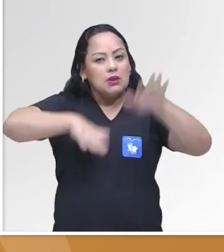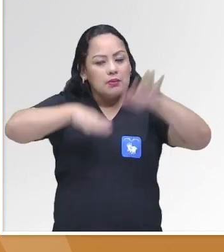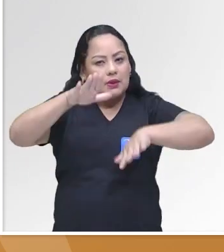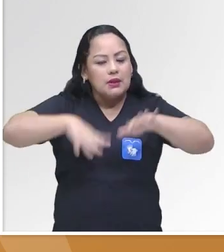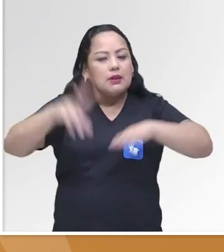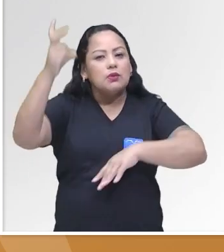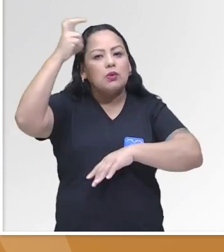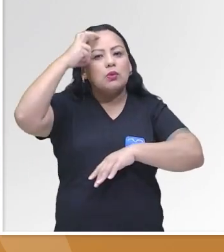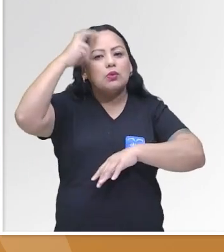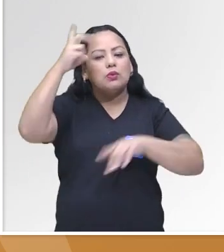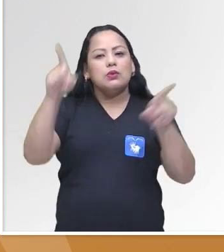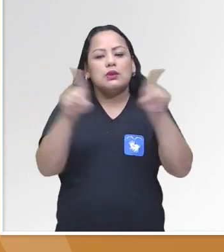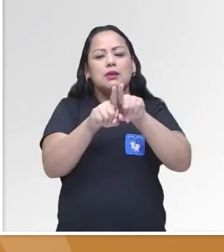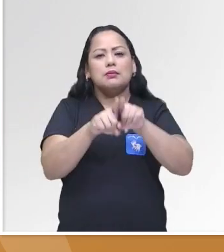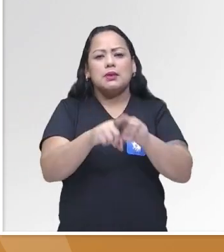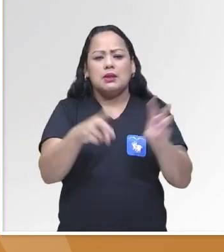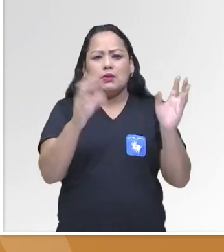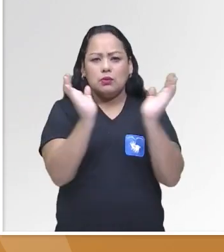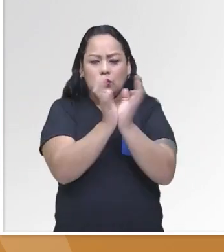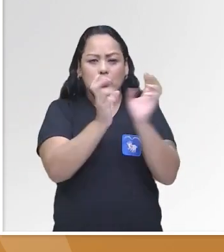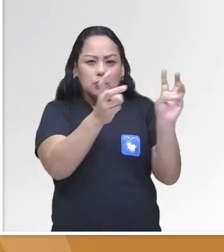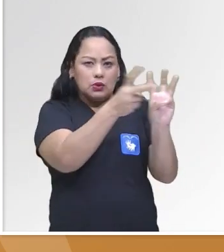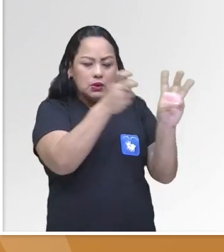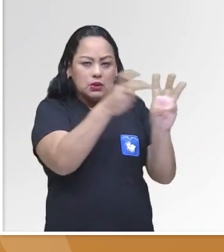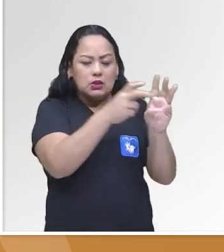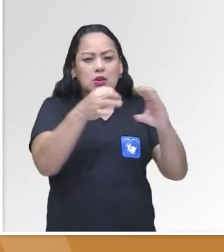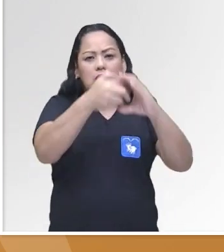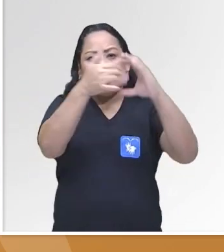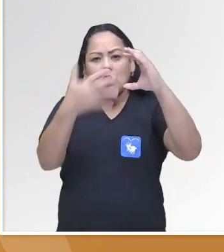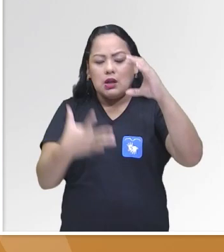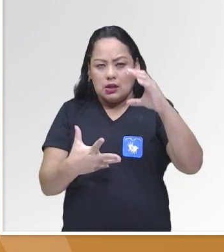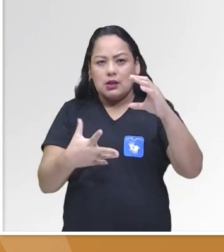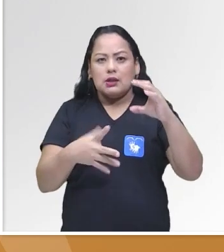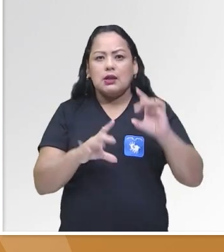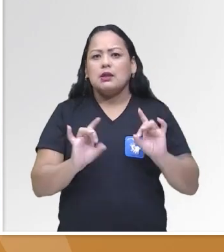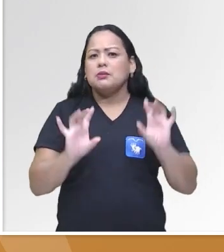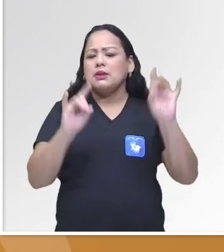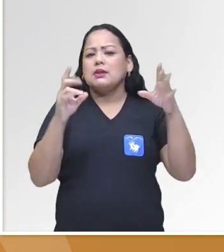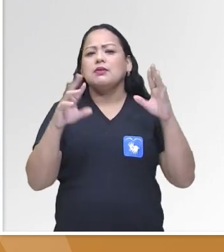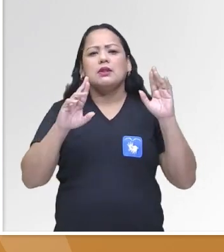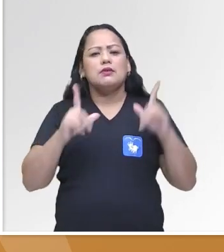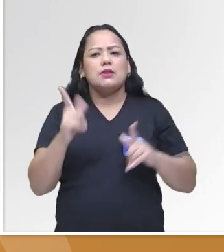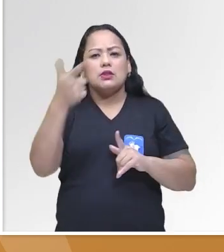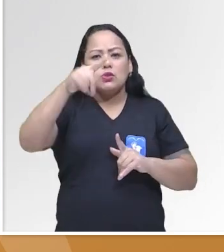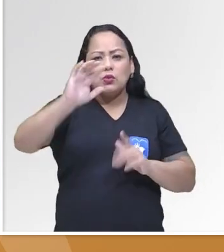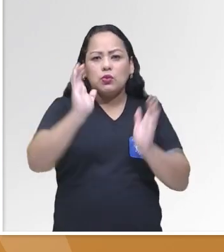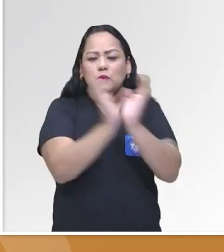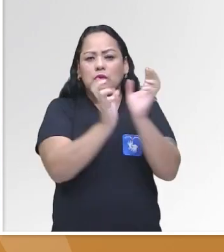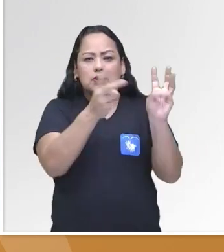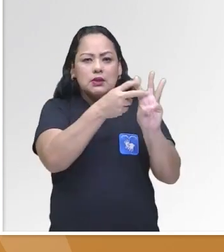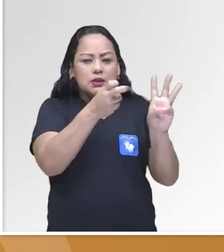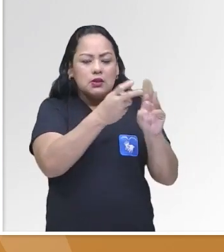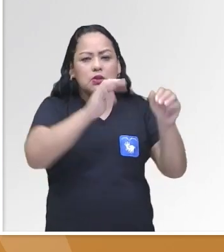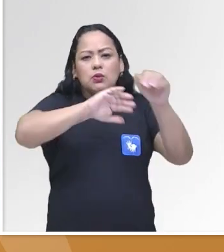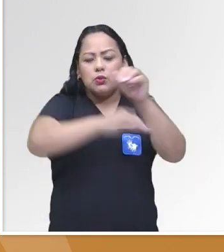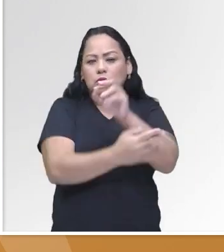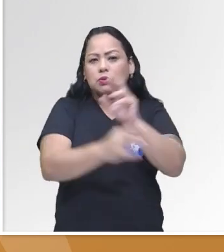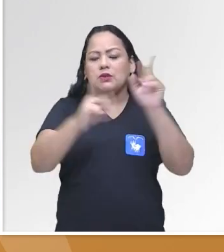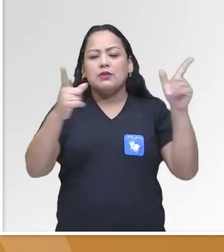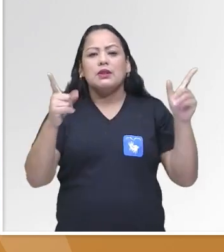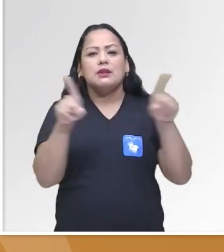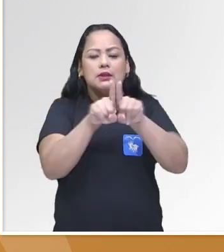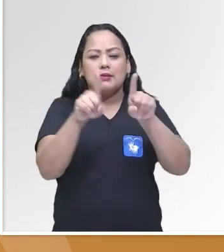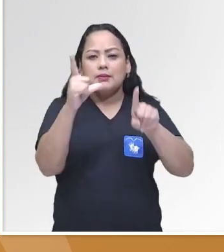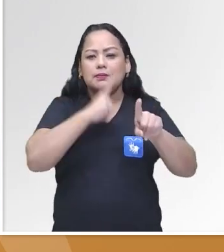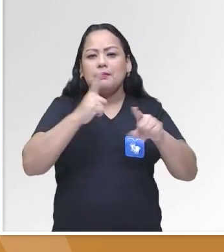sua cultura, da sua tribo, ele tem características específicas. Olha aí, possuem hábitos, costumes